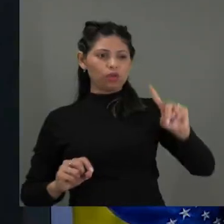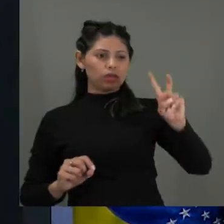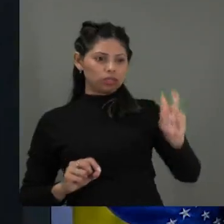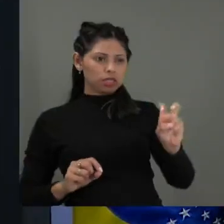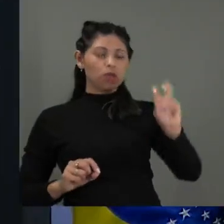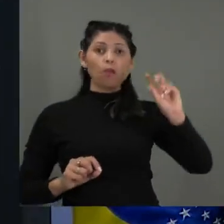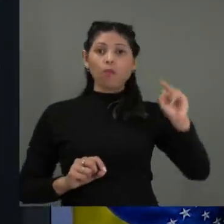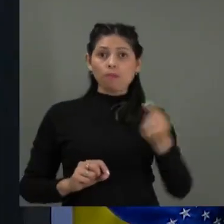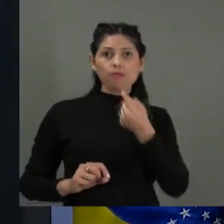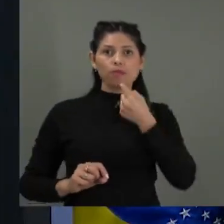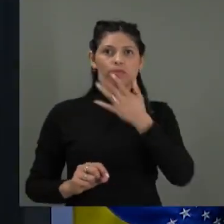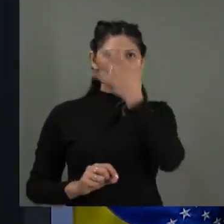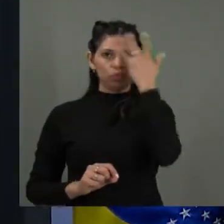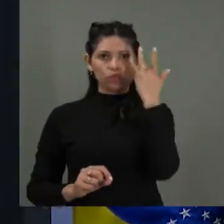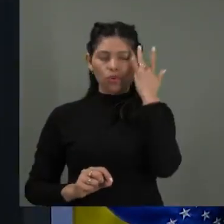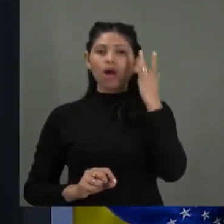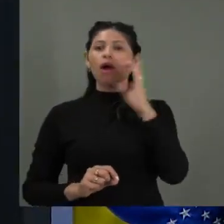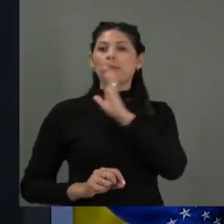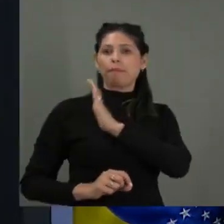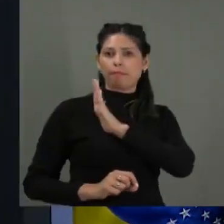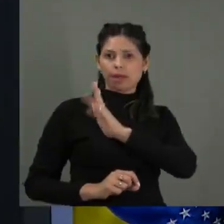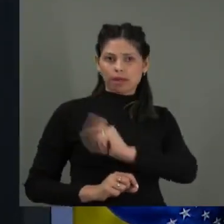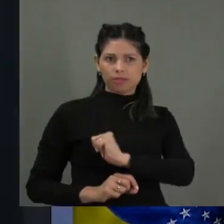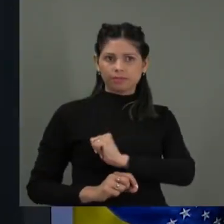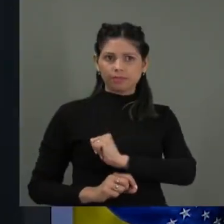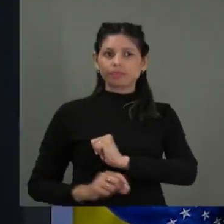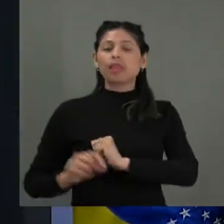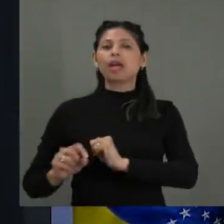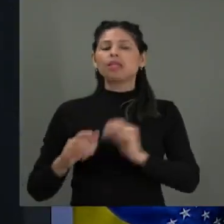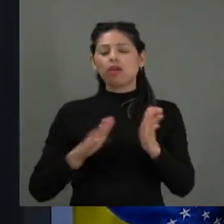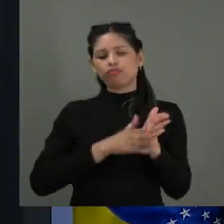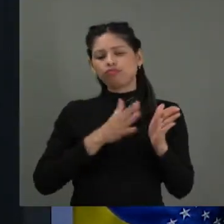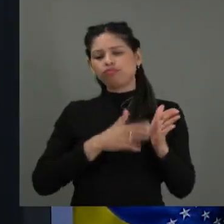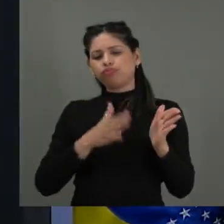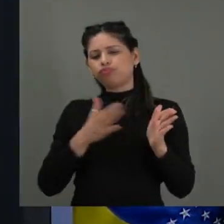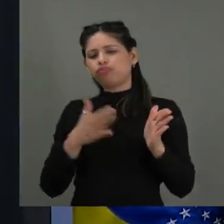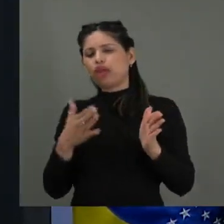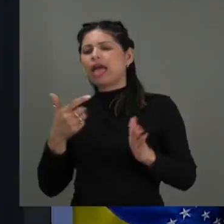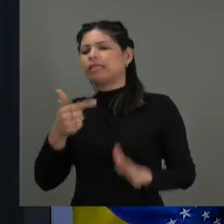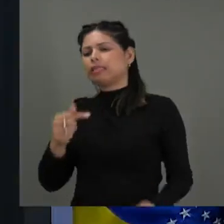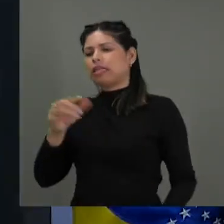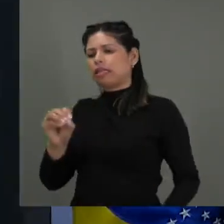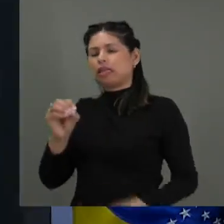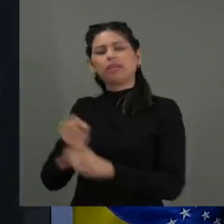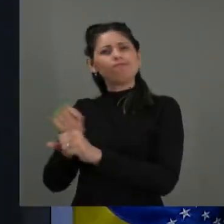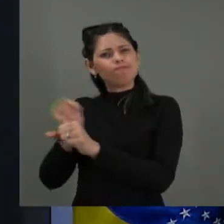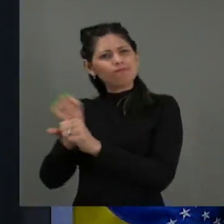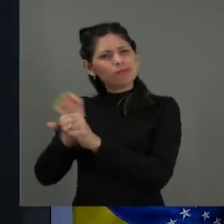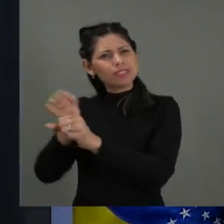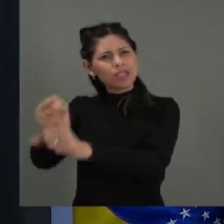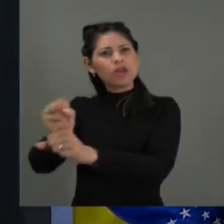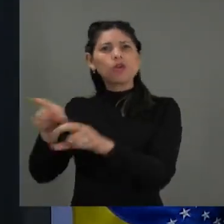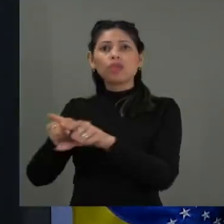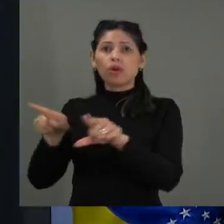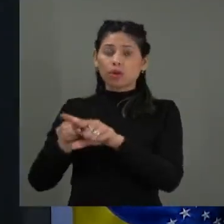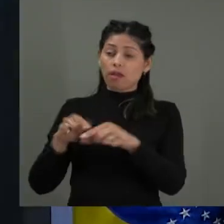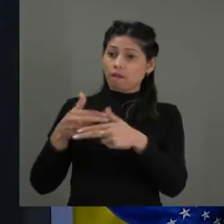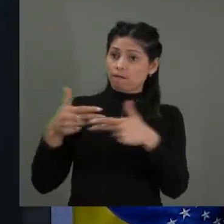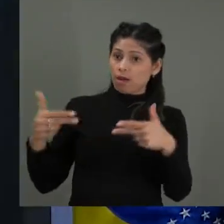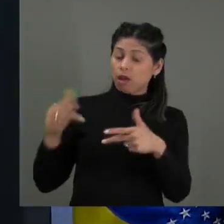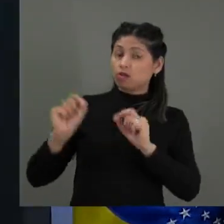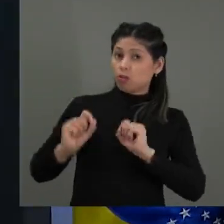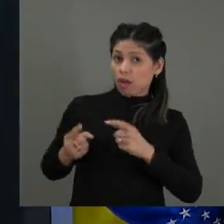palestinos. Ao longo de 70 anos, essa região esteve em permanente conflito com a sucessão de várias